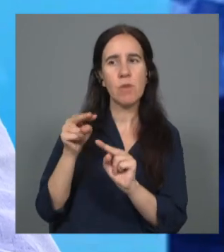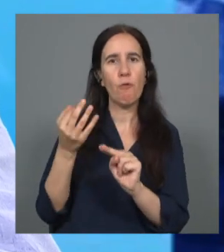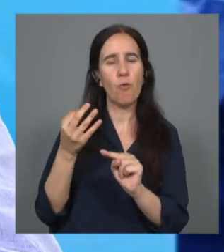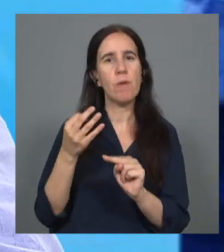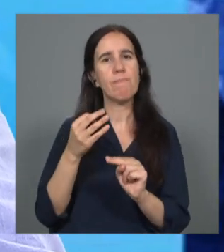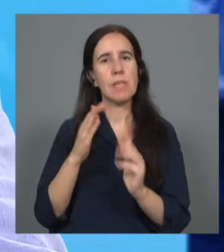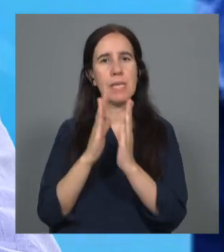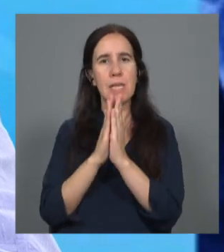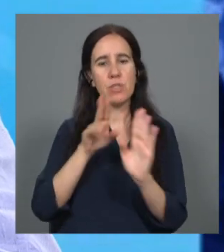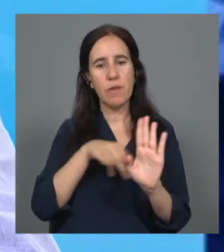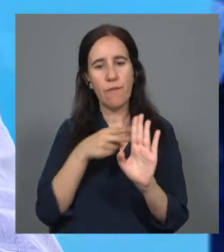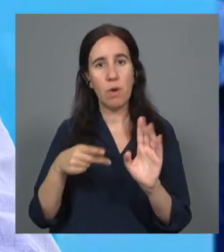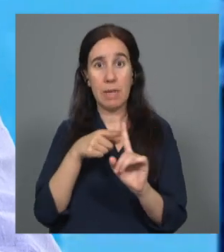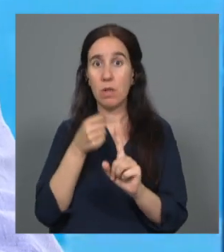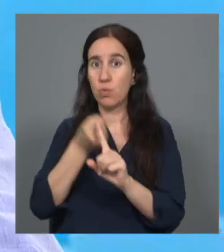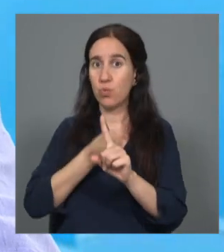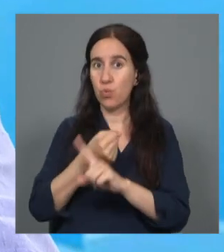reforma da Igreja, lutou também